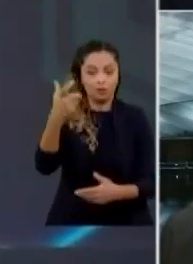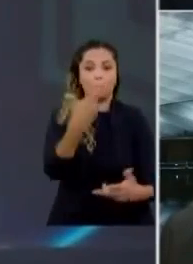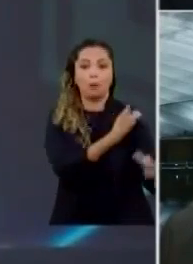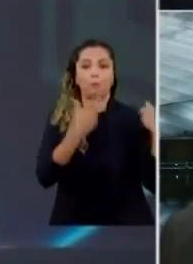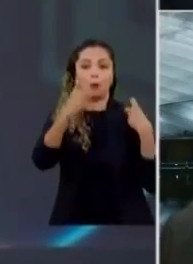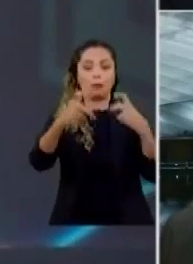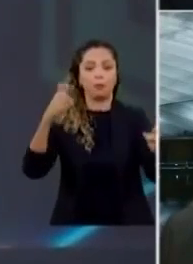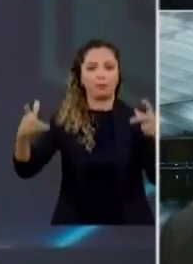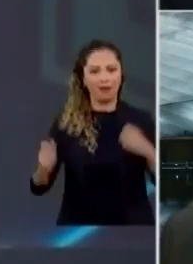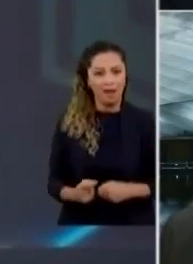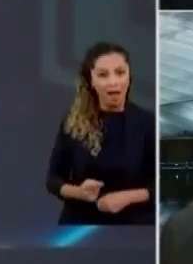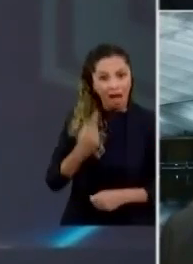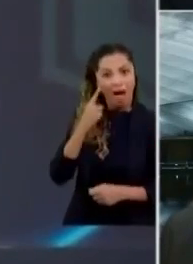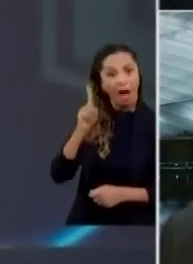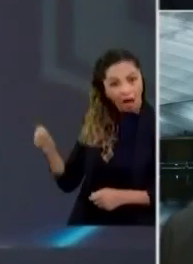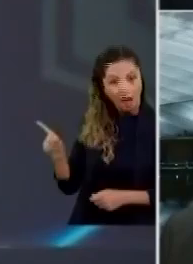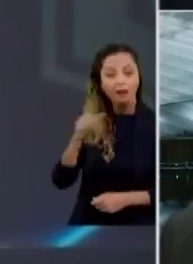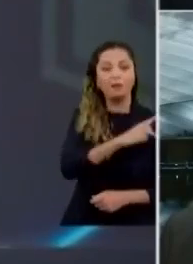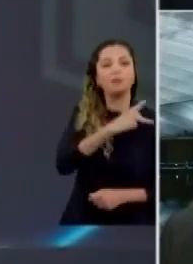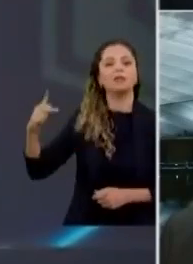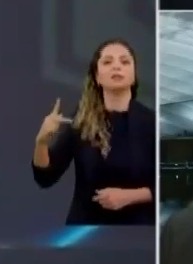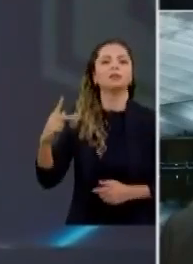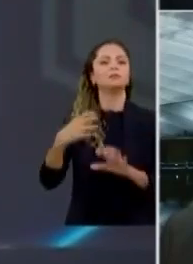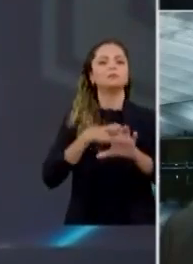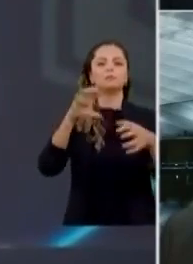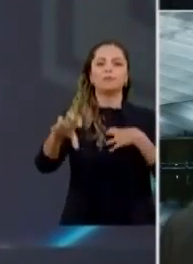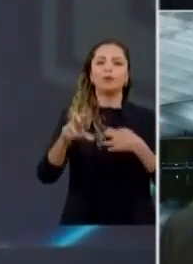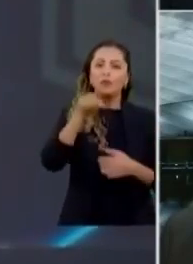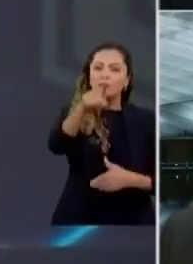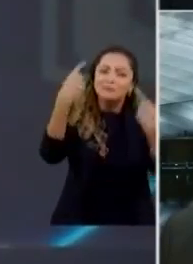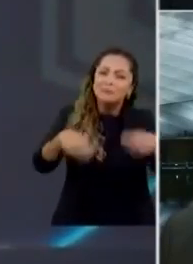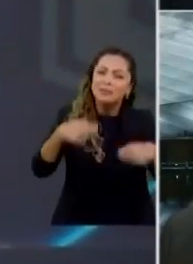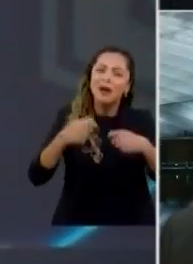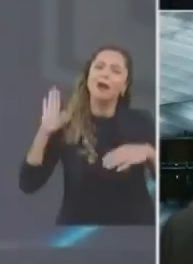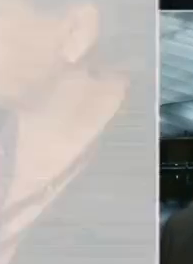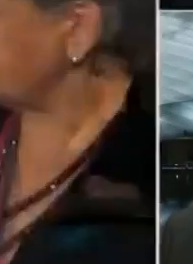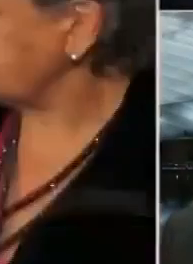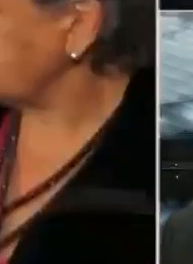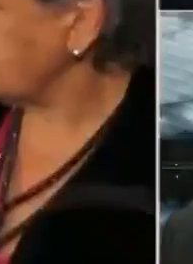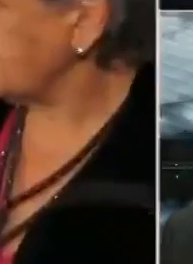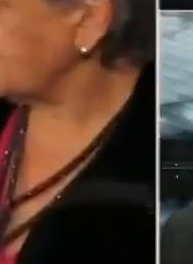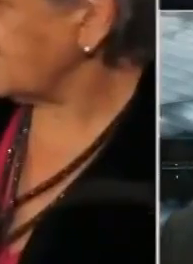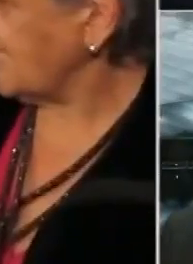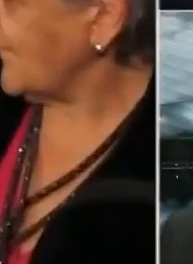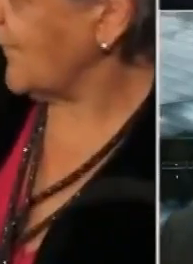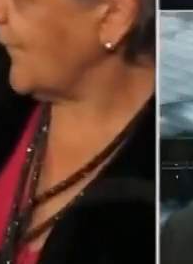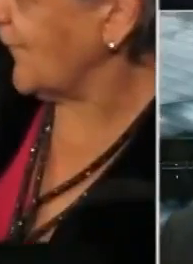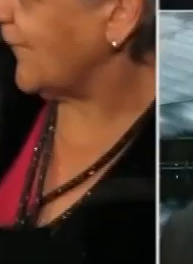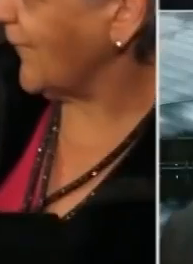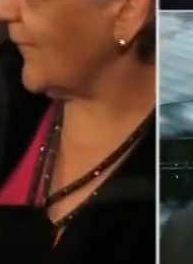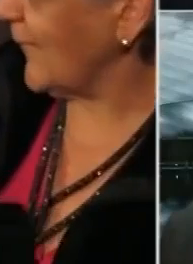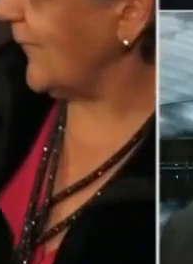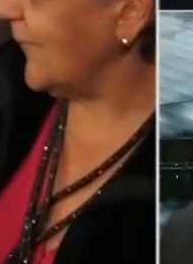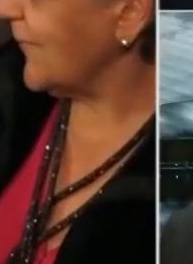honroso perder uma disputa presidencial, mesmo sendo bem votada dentro do partido dela, do que ter que encarar